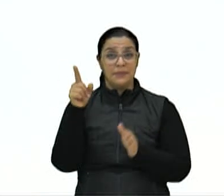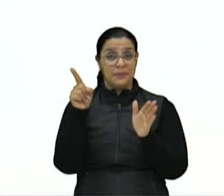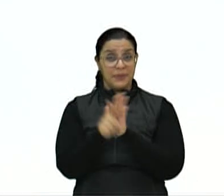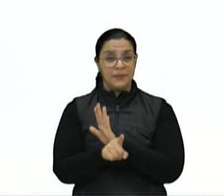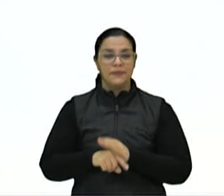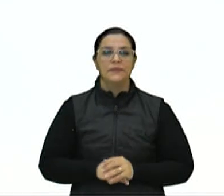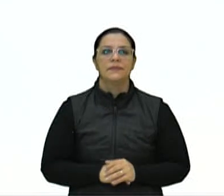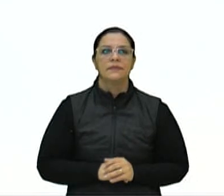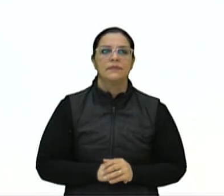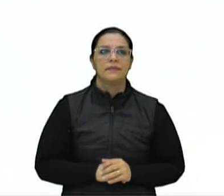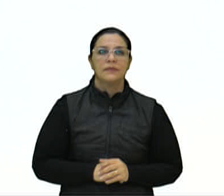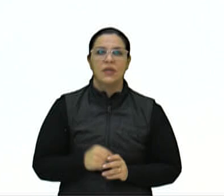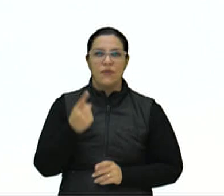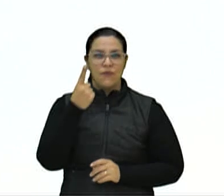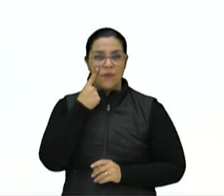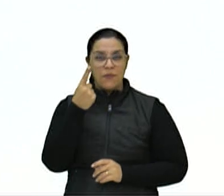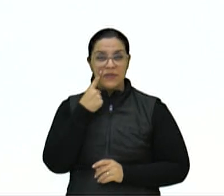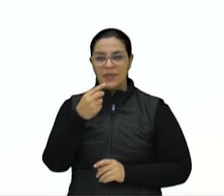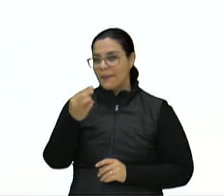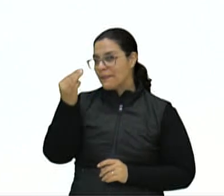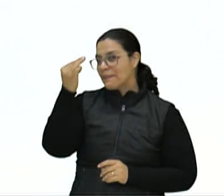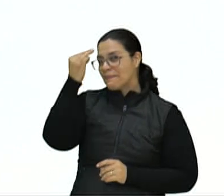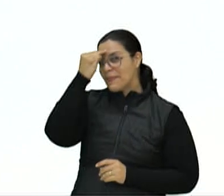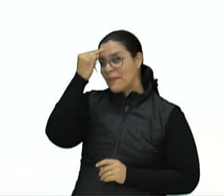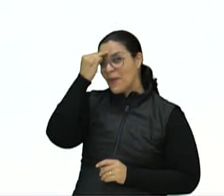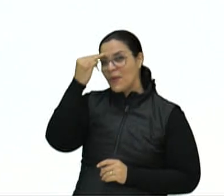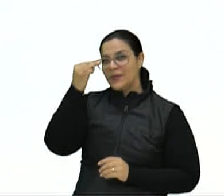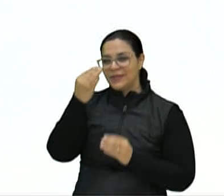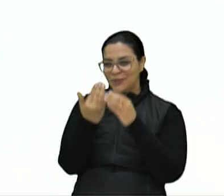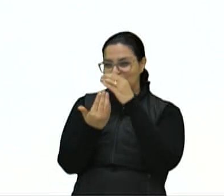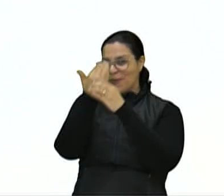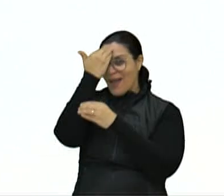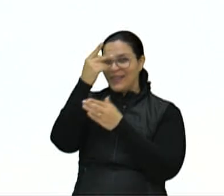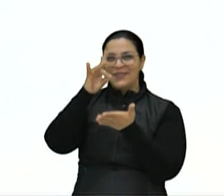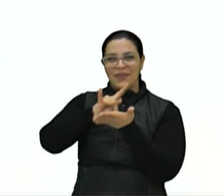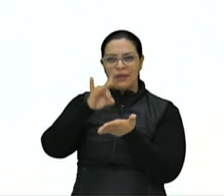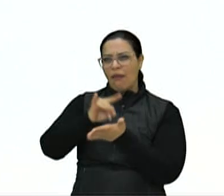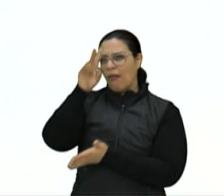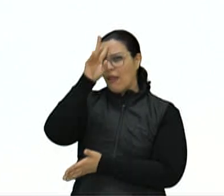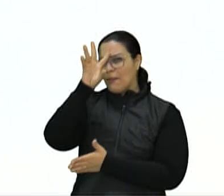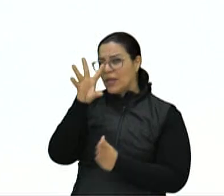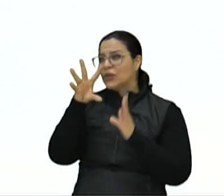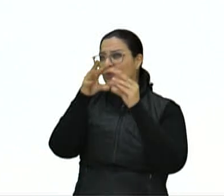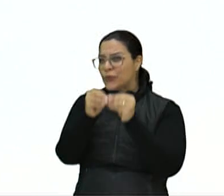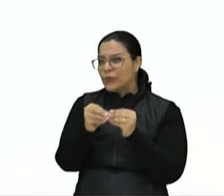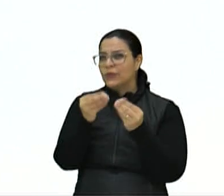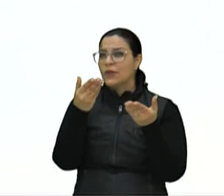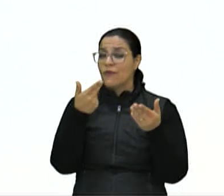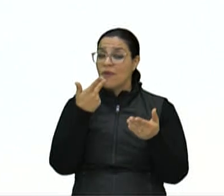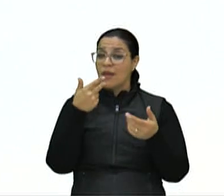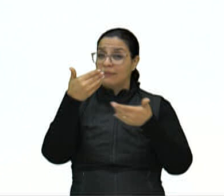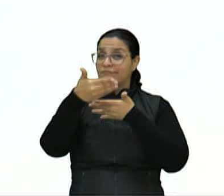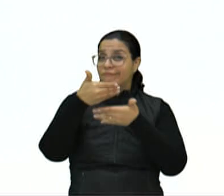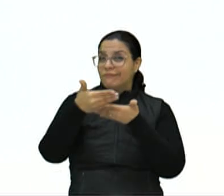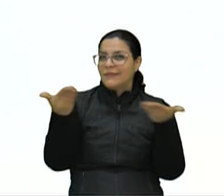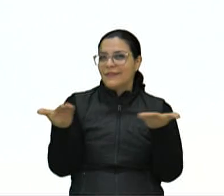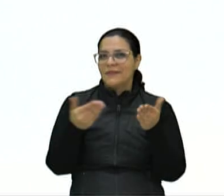de número 3. Vamos ver se a memória de vocês está boa e se conseguem lembrar tudo que nós vimos nos últimos